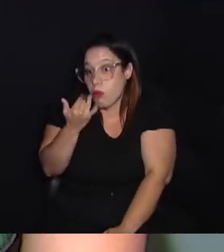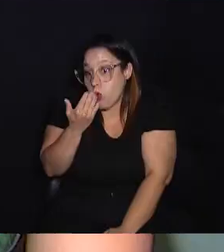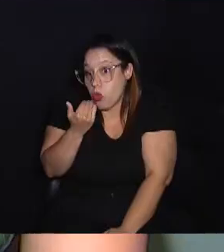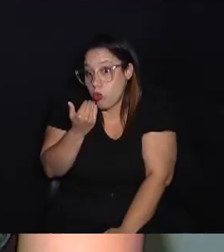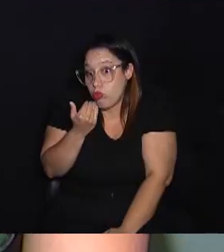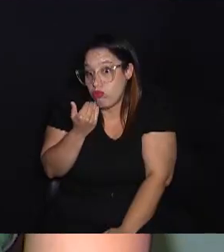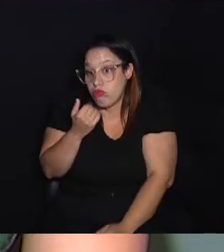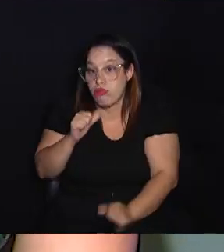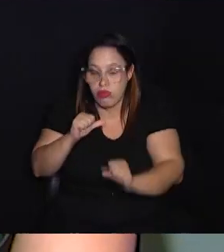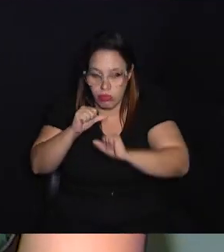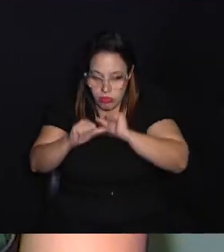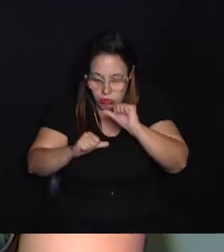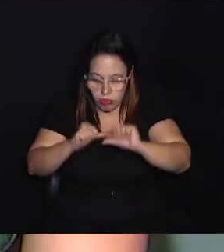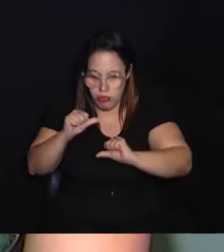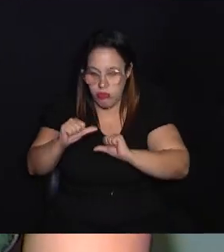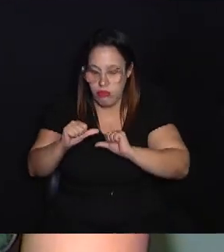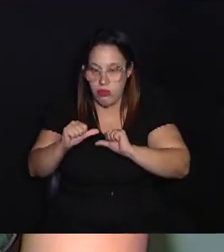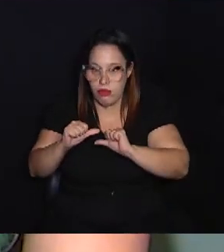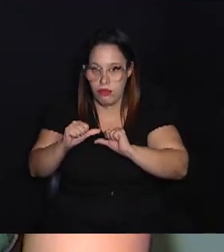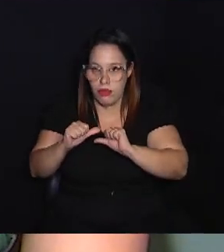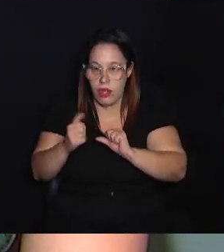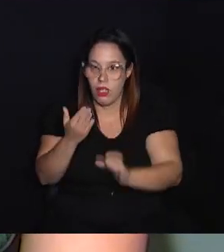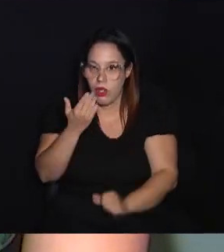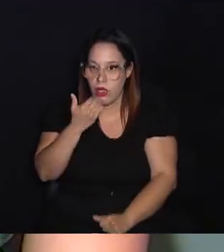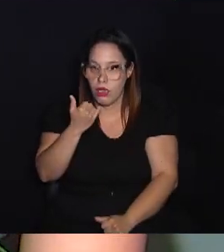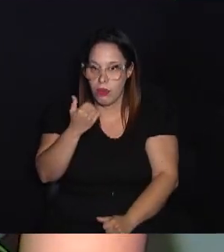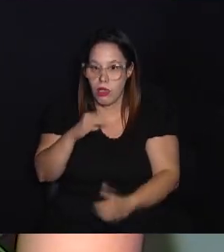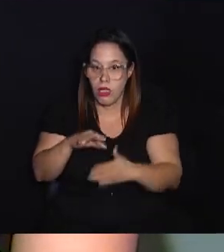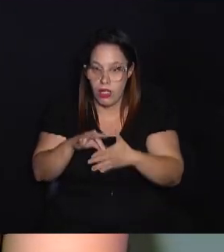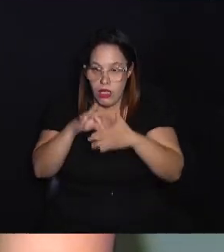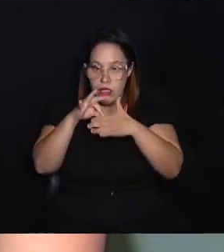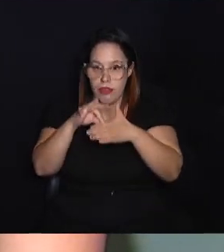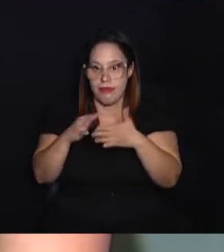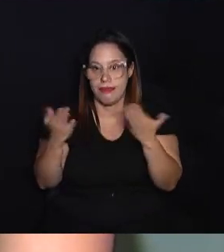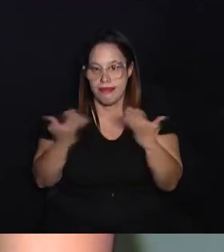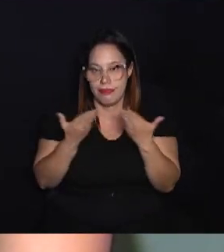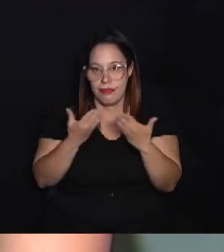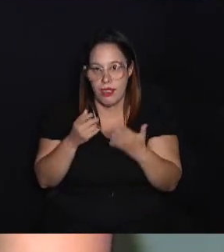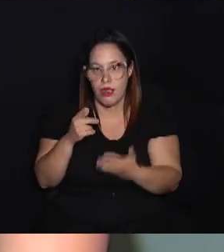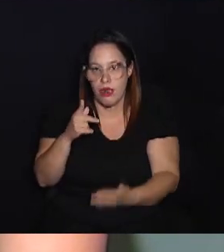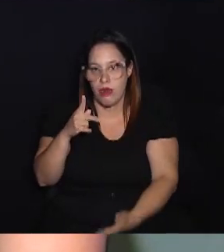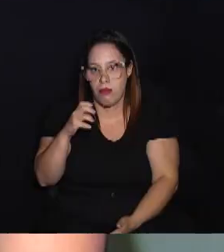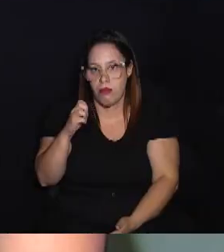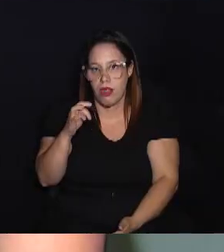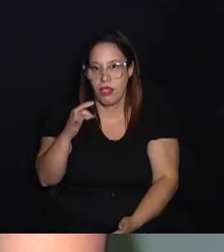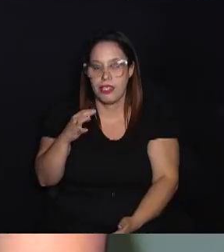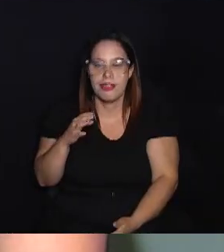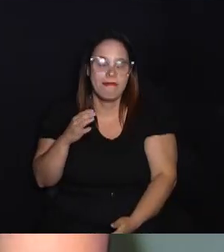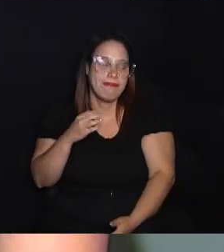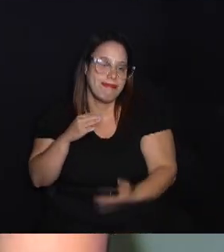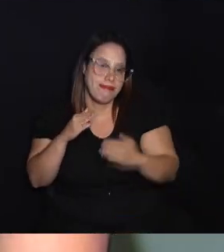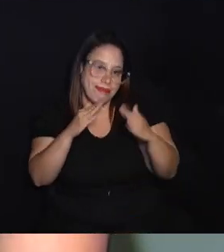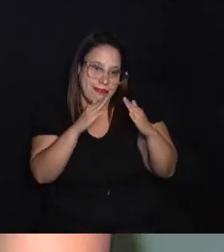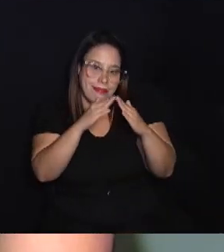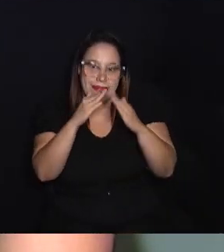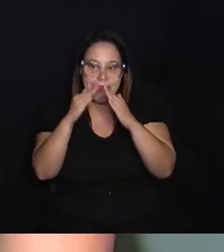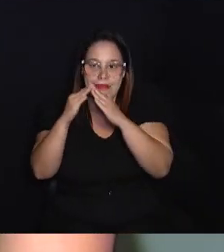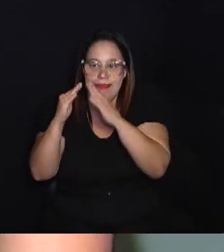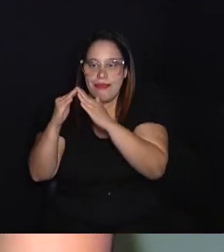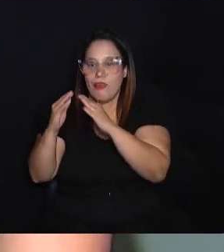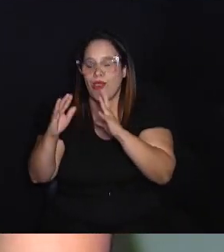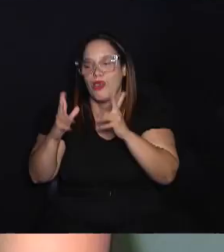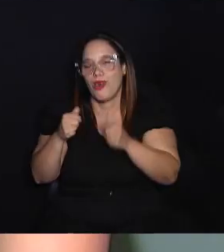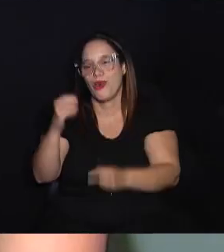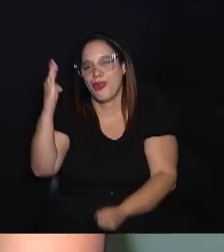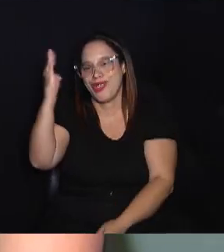gente inverteu esse quadro, algo que era antes consumido para carne, agora ele é um pet super legal que tá na casa de todos os brasileiros